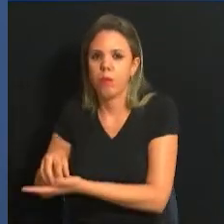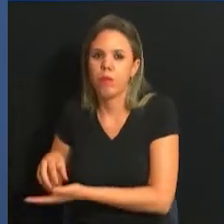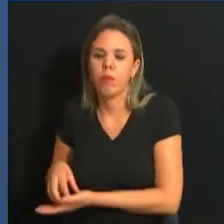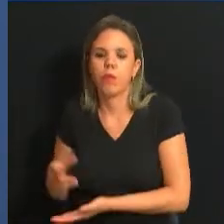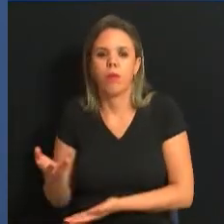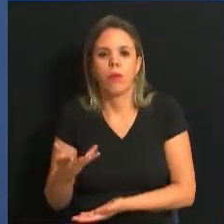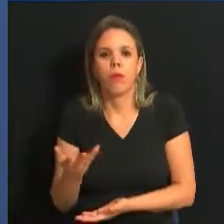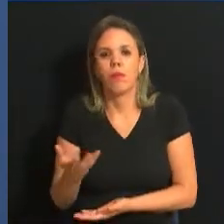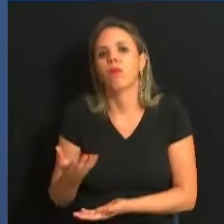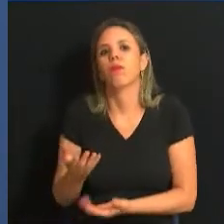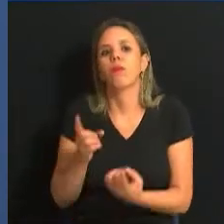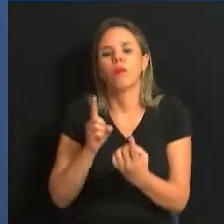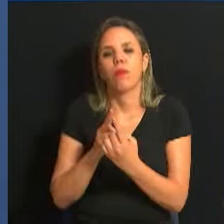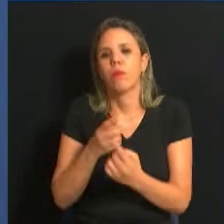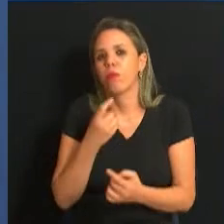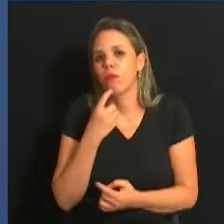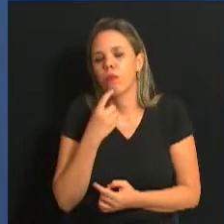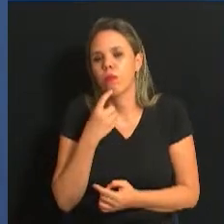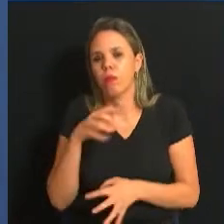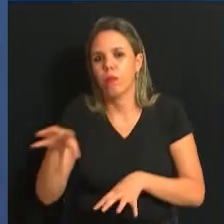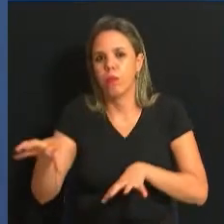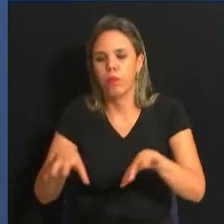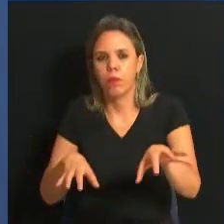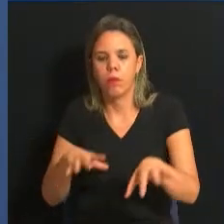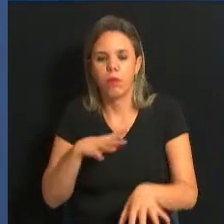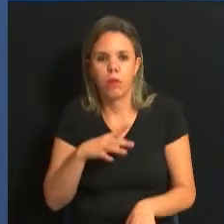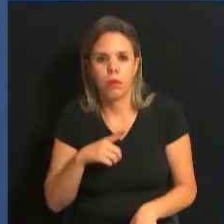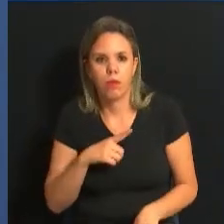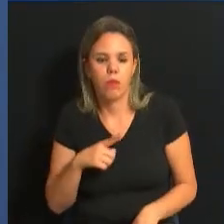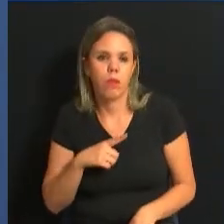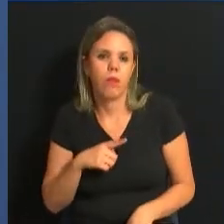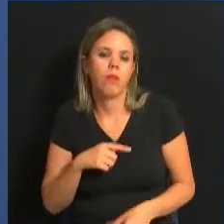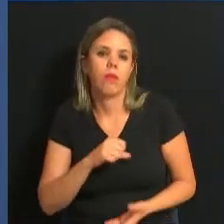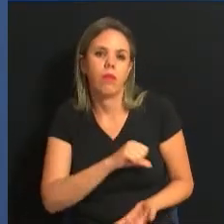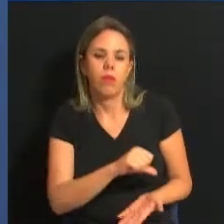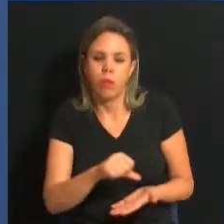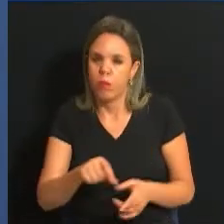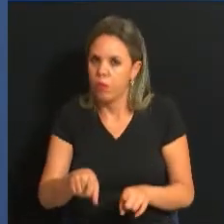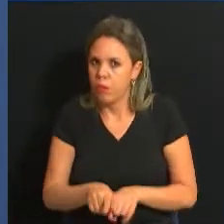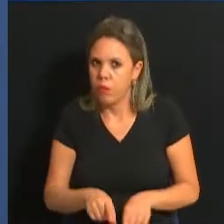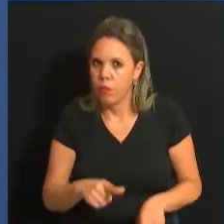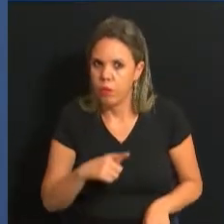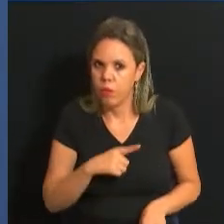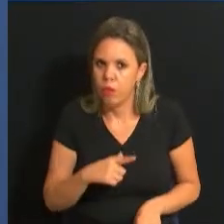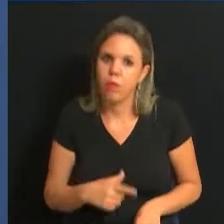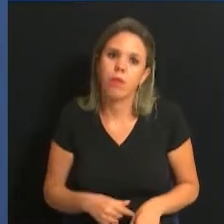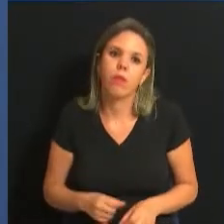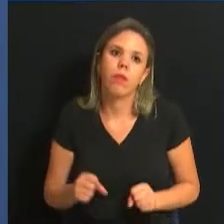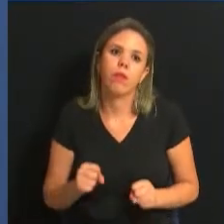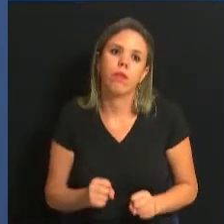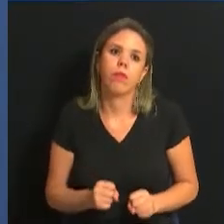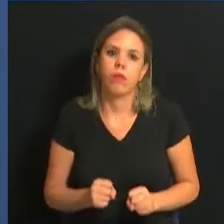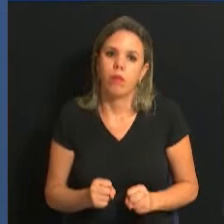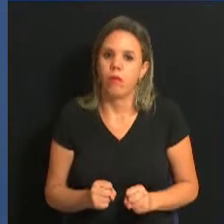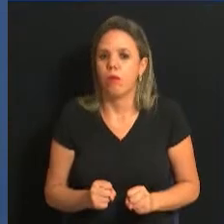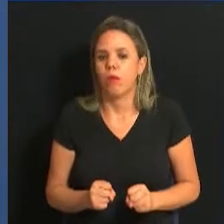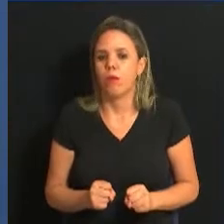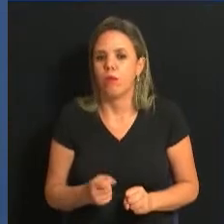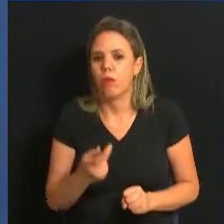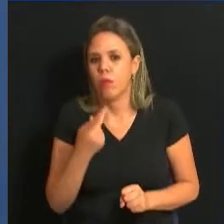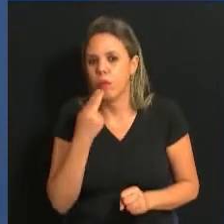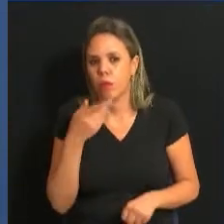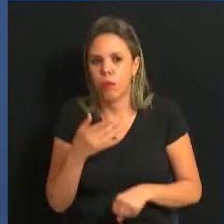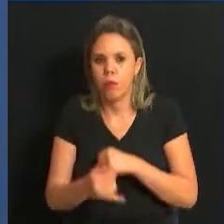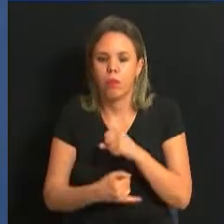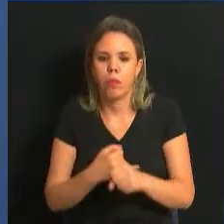vários aqui descentralizados na cidade, a gente tem nos distritos. E ainda você pode também, como eu já falei, entrar lá no site